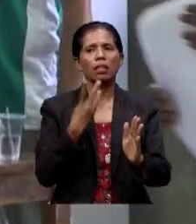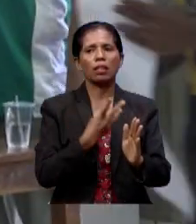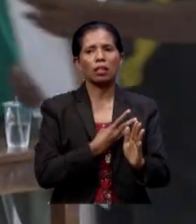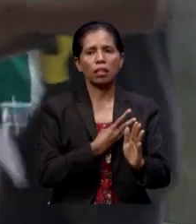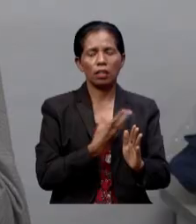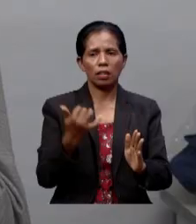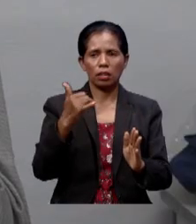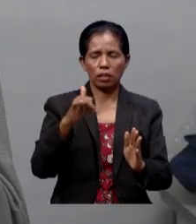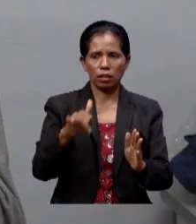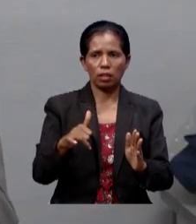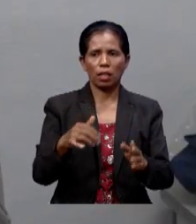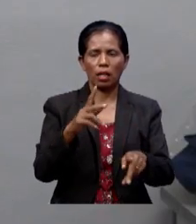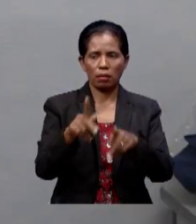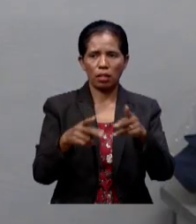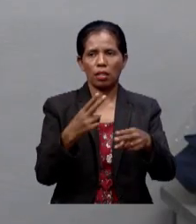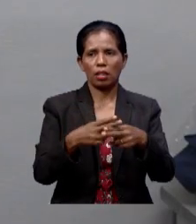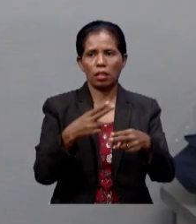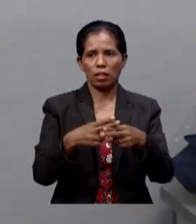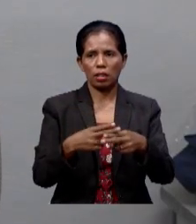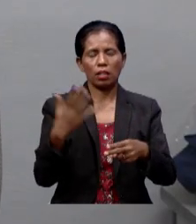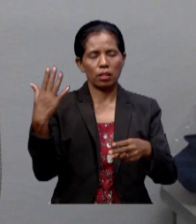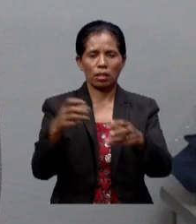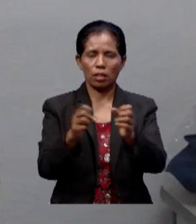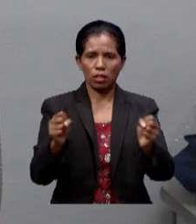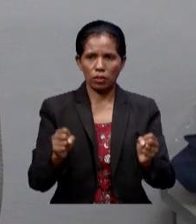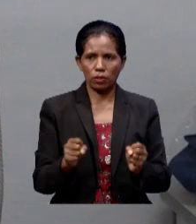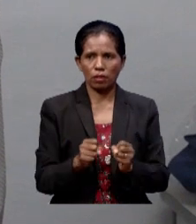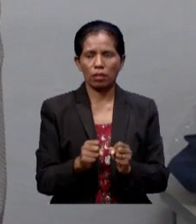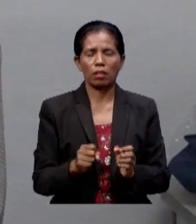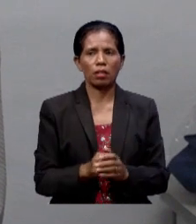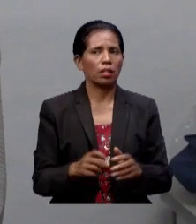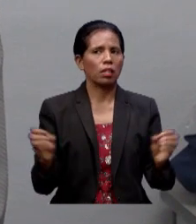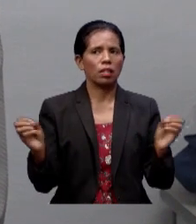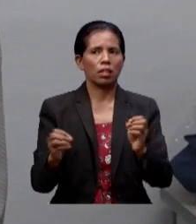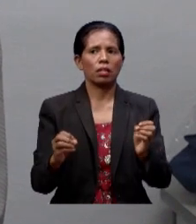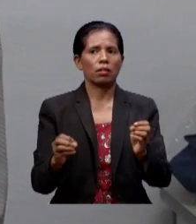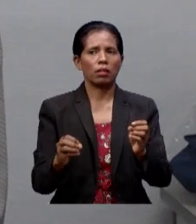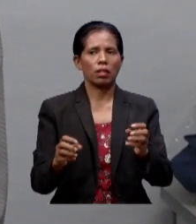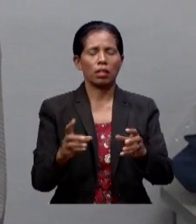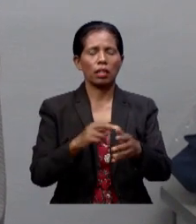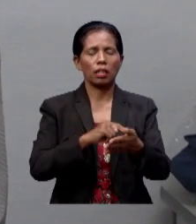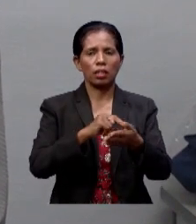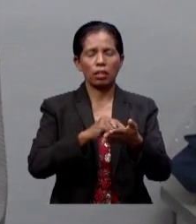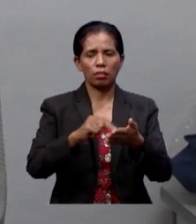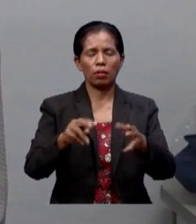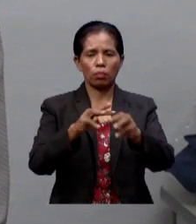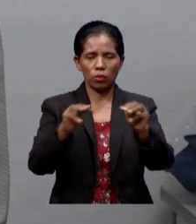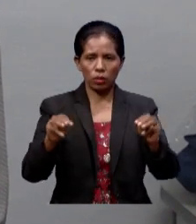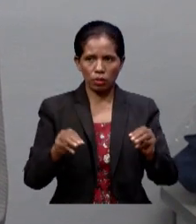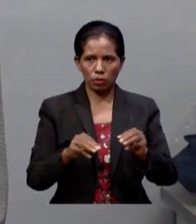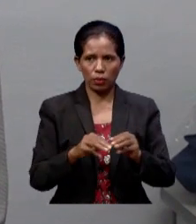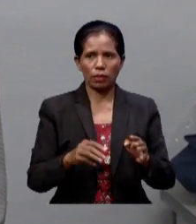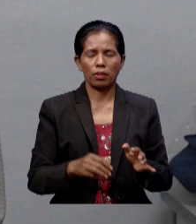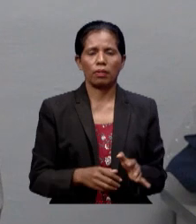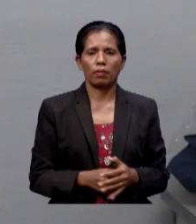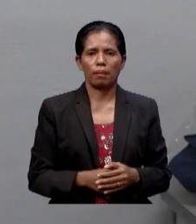se eleitor na área, né, se sai a nível suco. Então, lá sai a nível município. Mas, né? Então, também a mesma